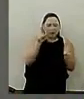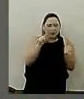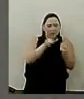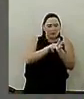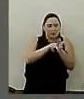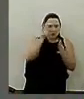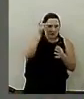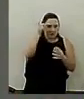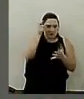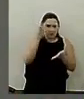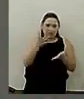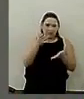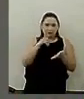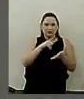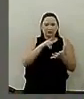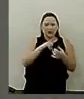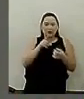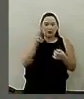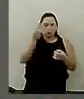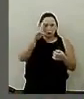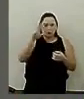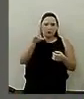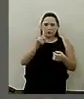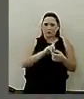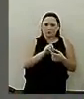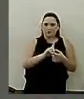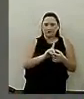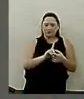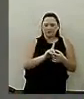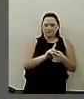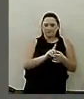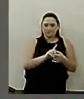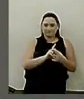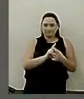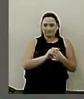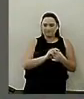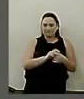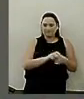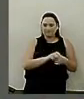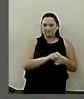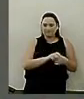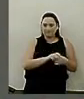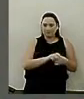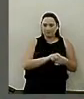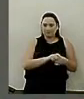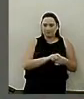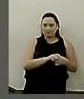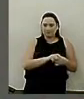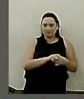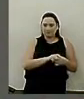a Satanás para administrar os fenômenos naturais aqui na Terra.